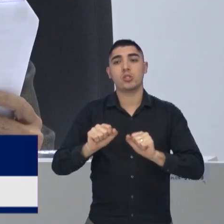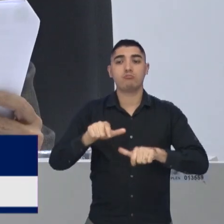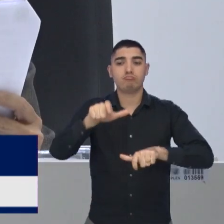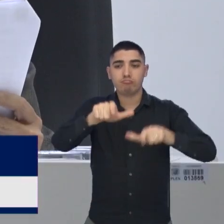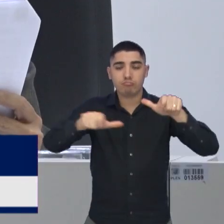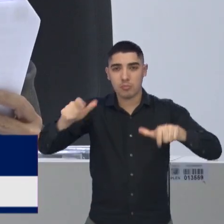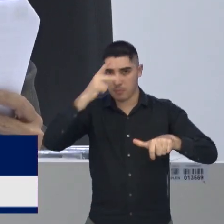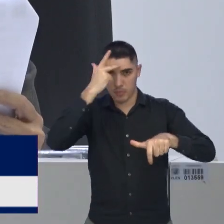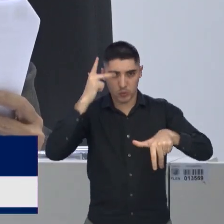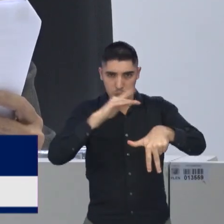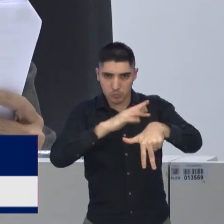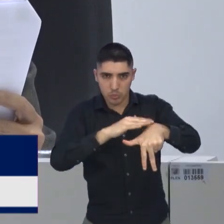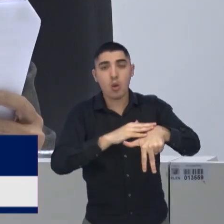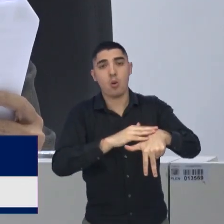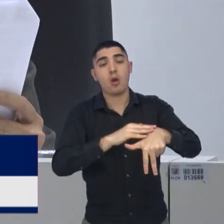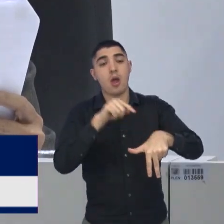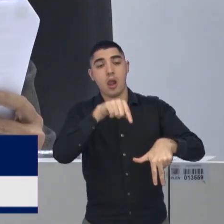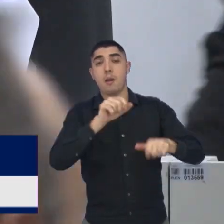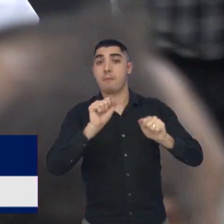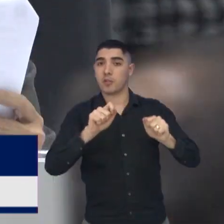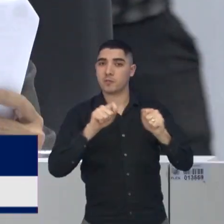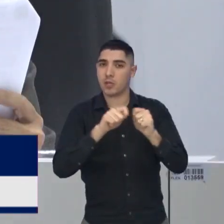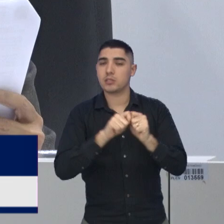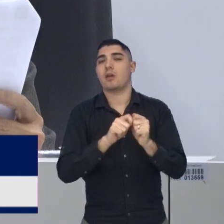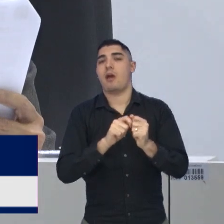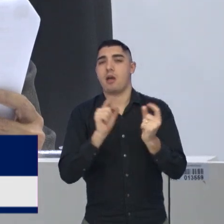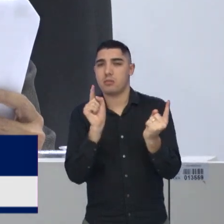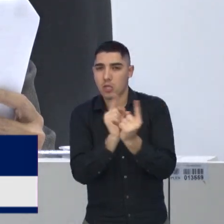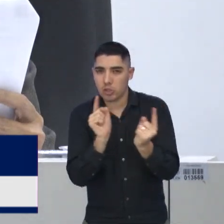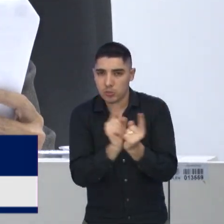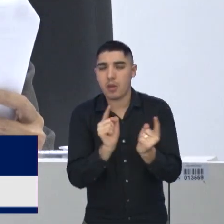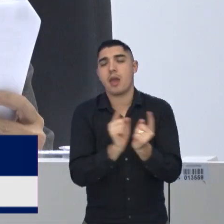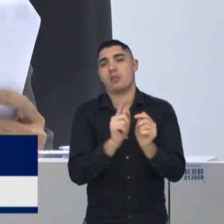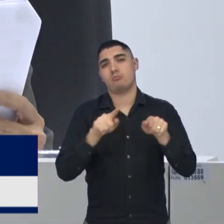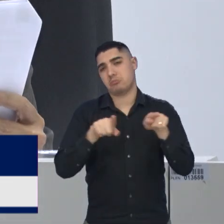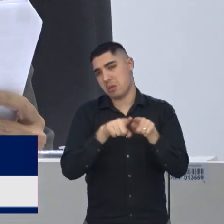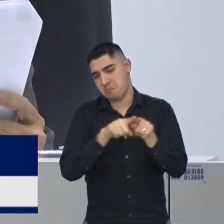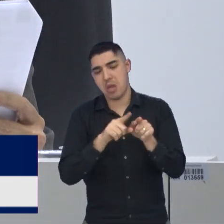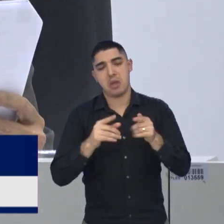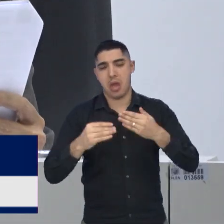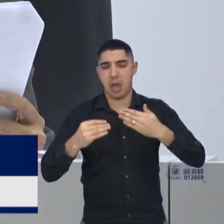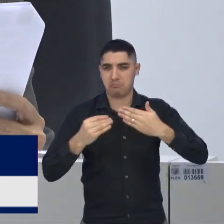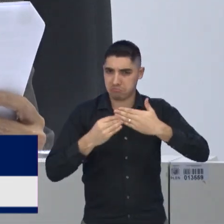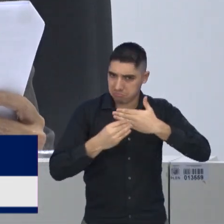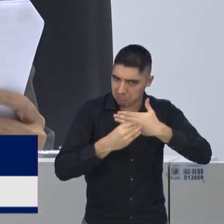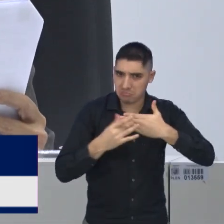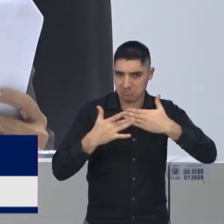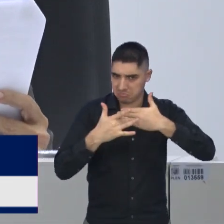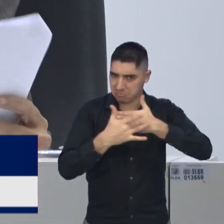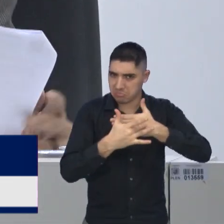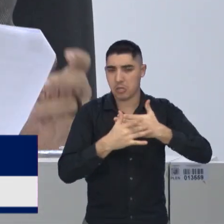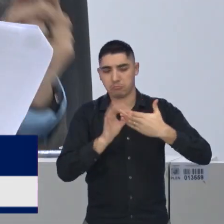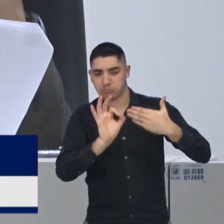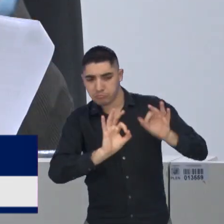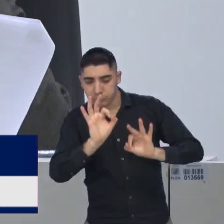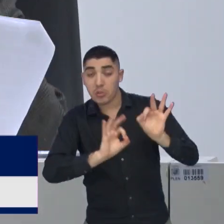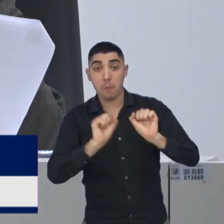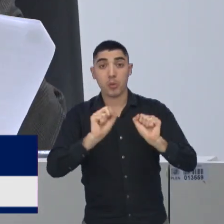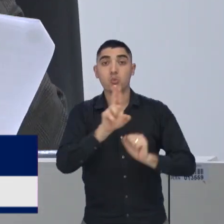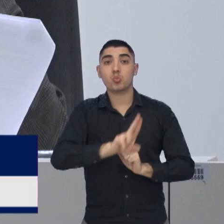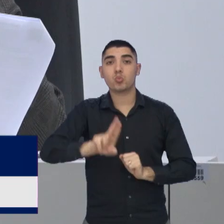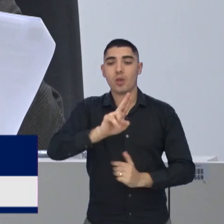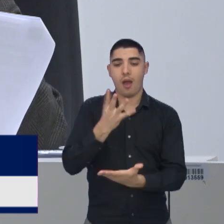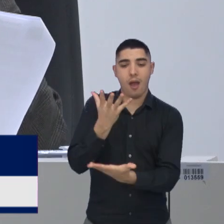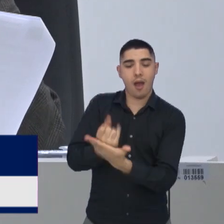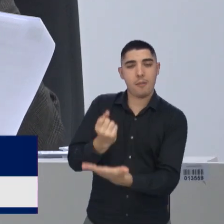paciente com consulta, exames ou cirurgias agendadas por meio de aplicativo